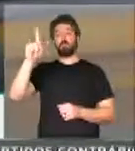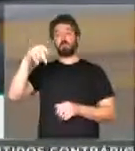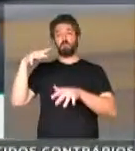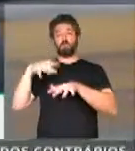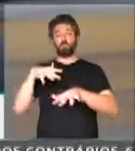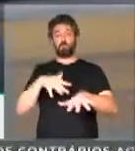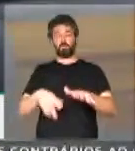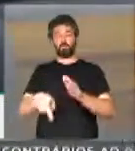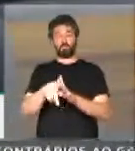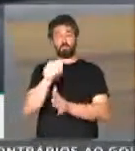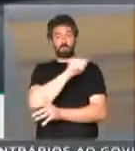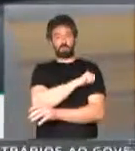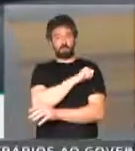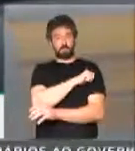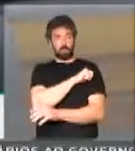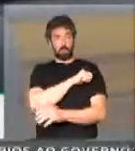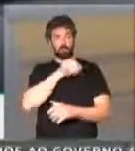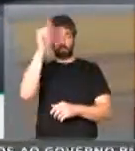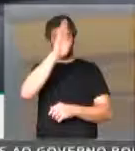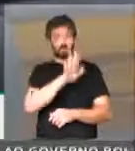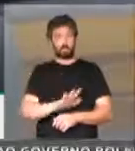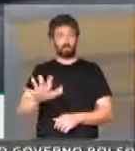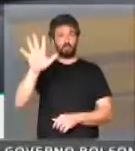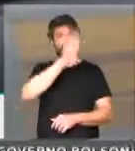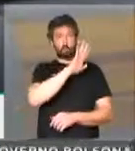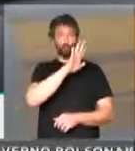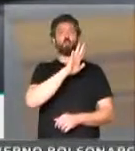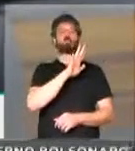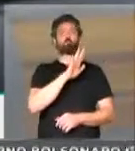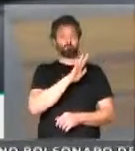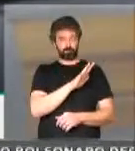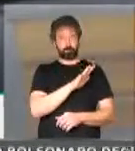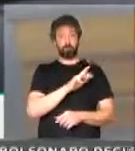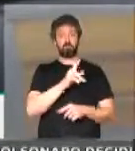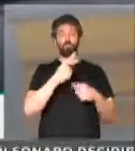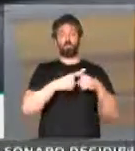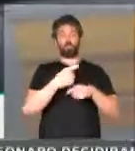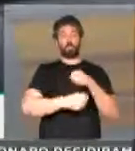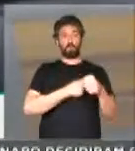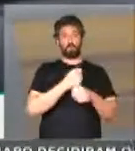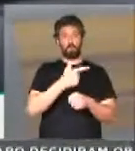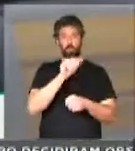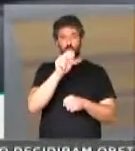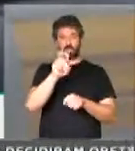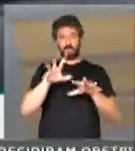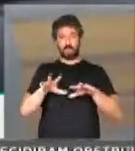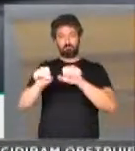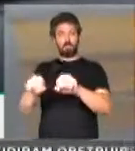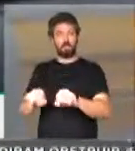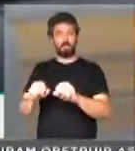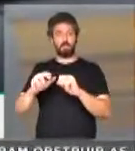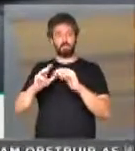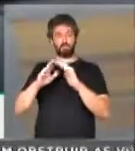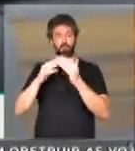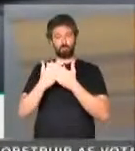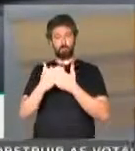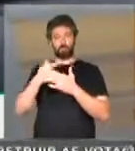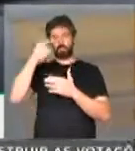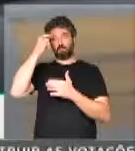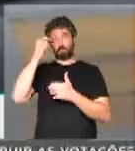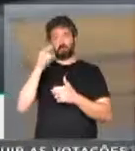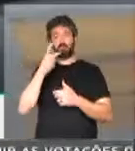o movimento dos estudantes do país, os estudantes que em 2015 ocuparam as escolas e falaram